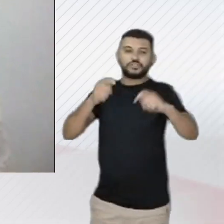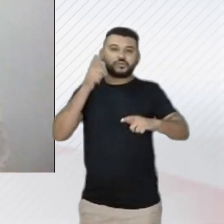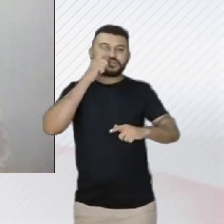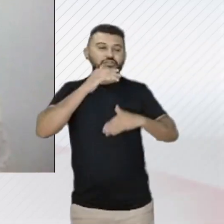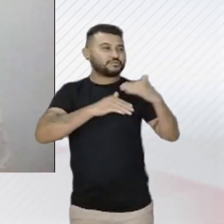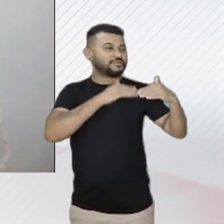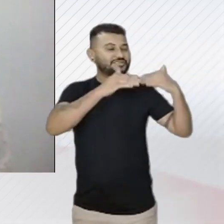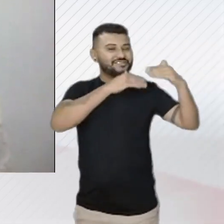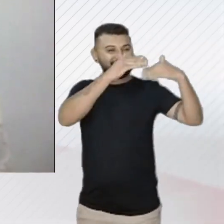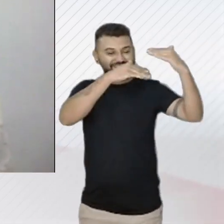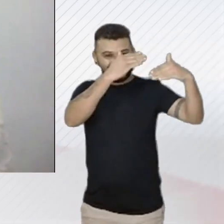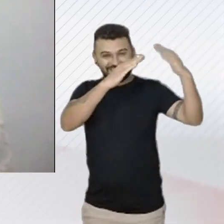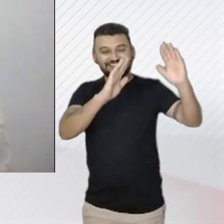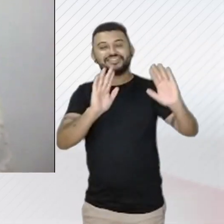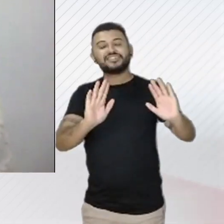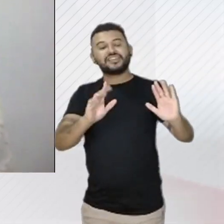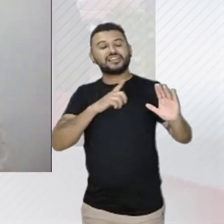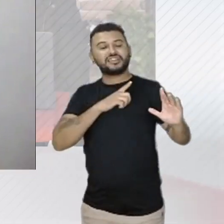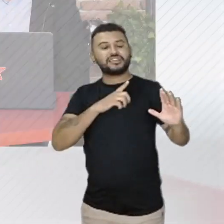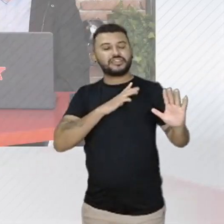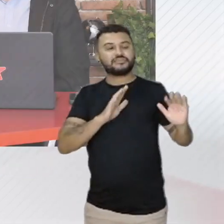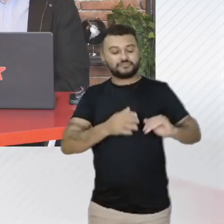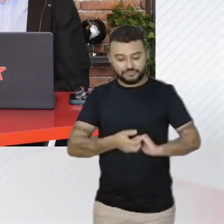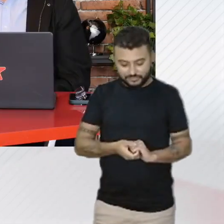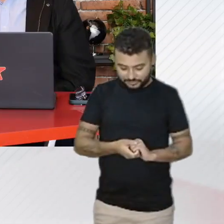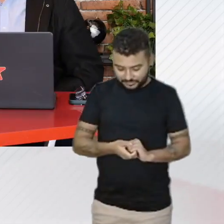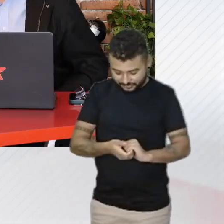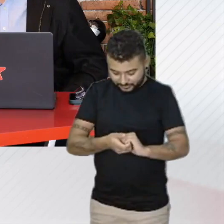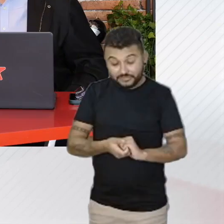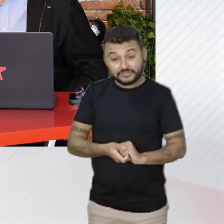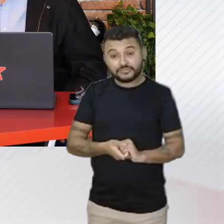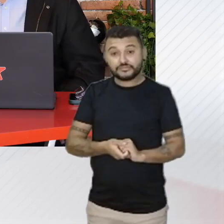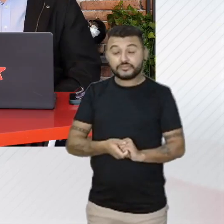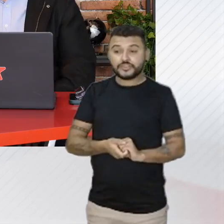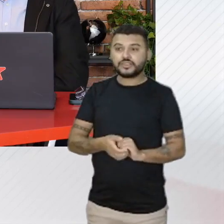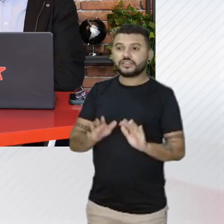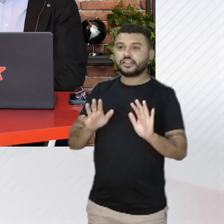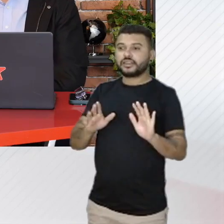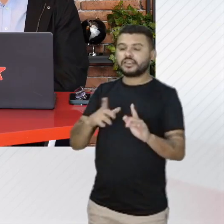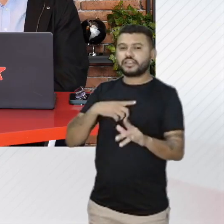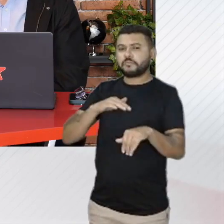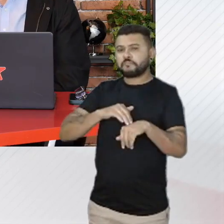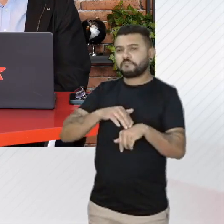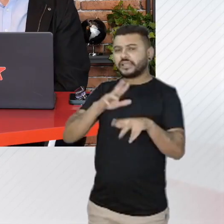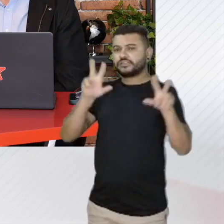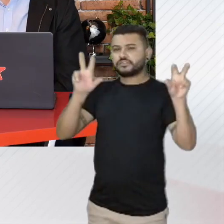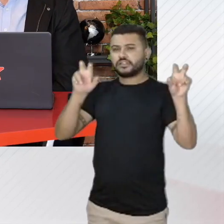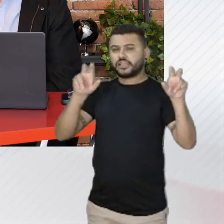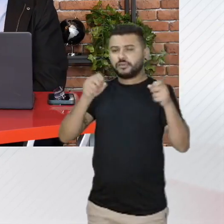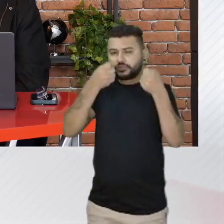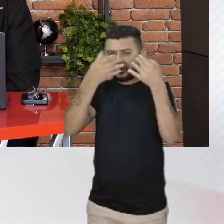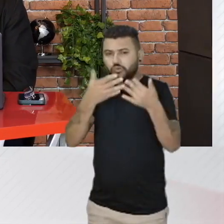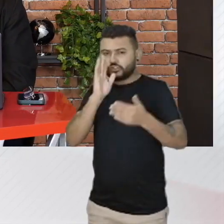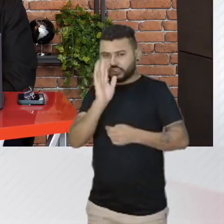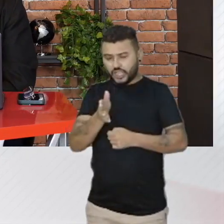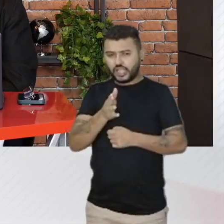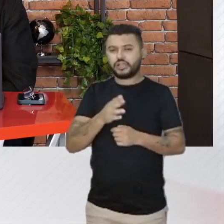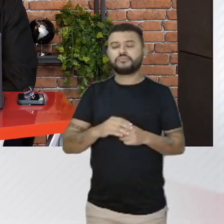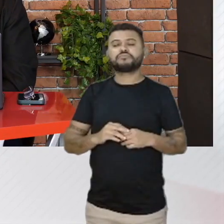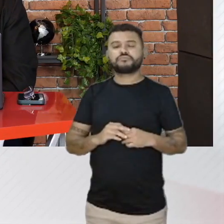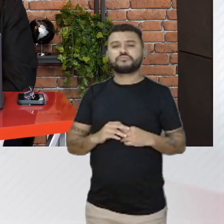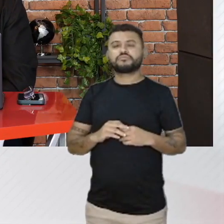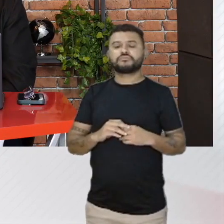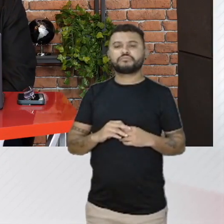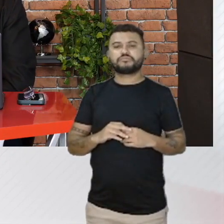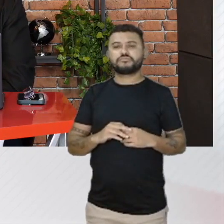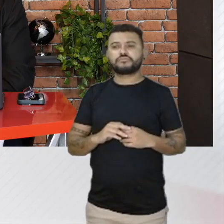a performance das nossas indústrias. Além dessa questão que você falou, da